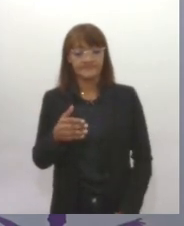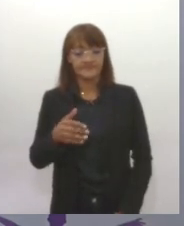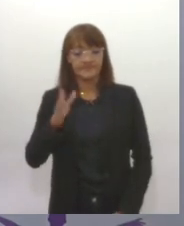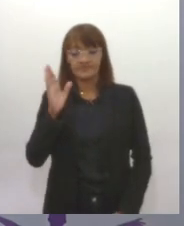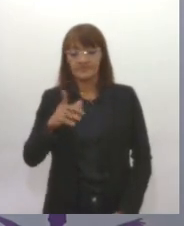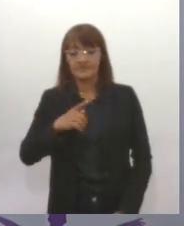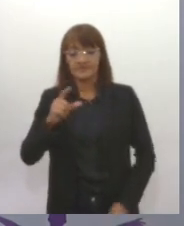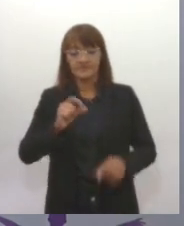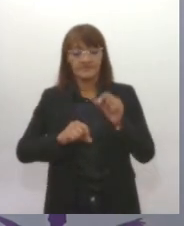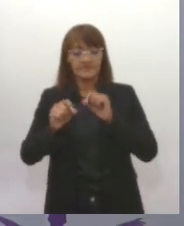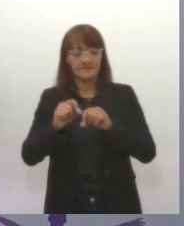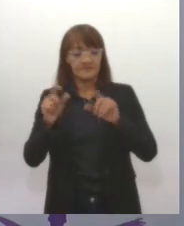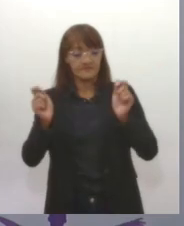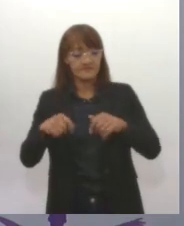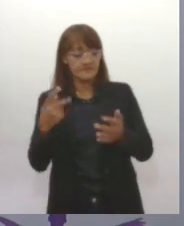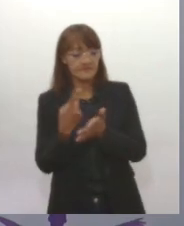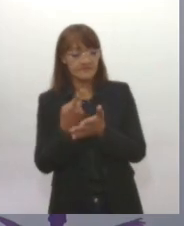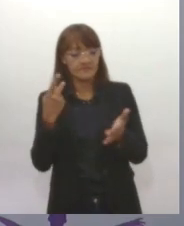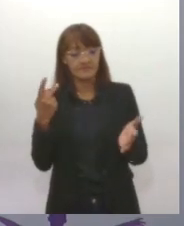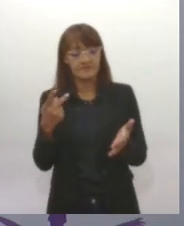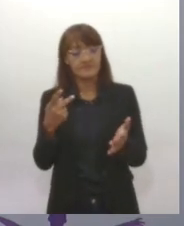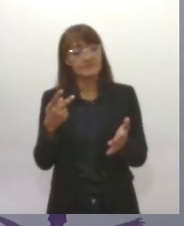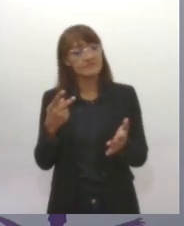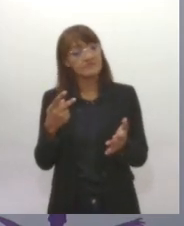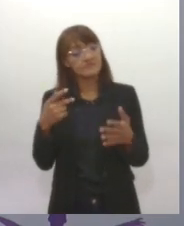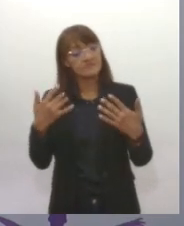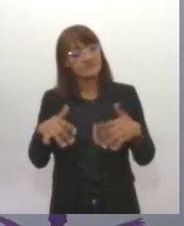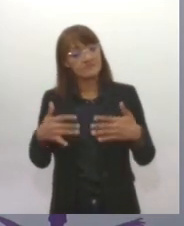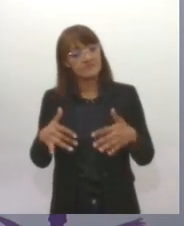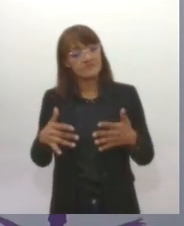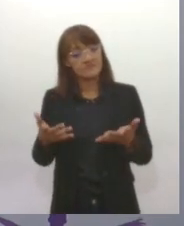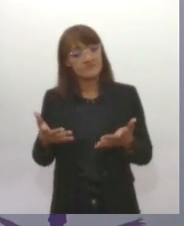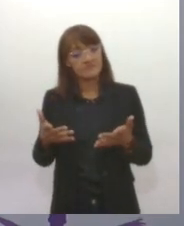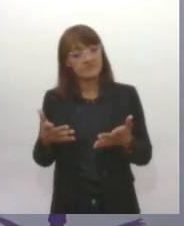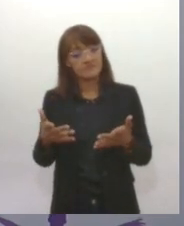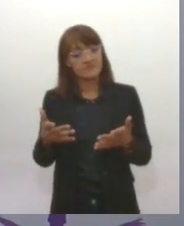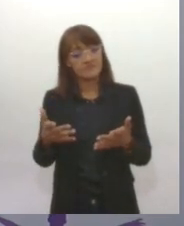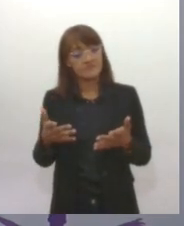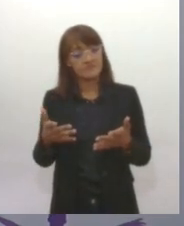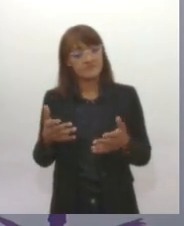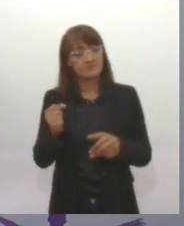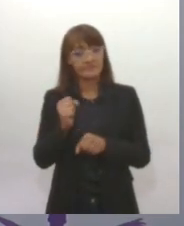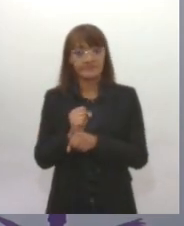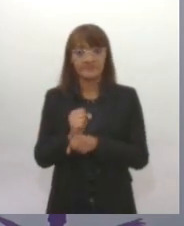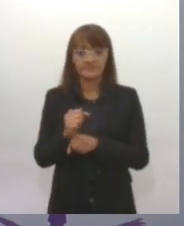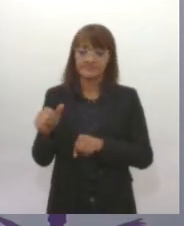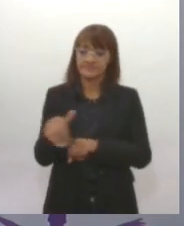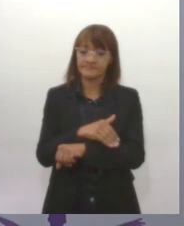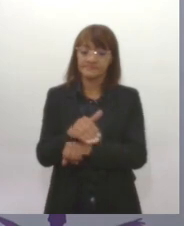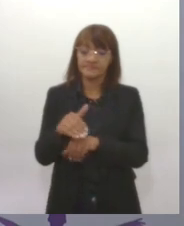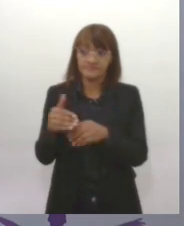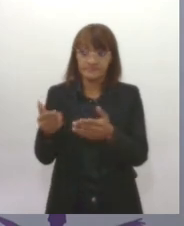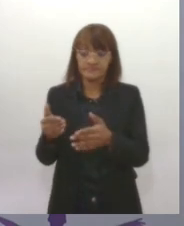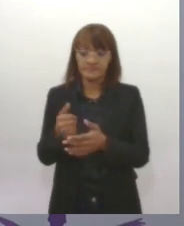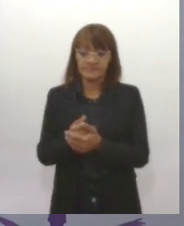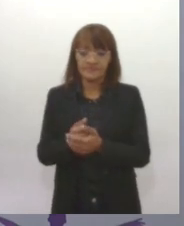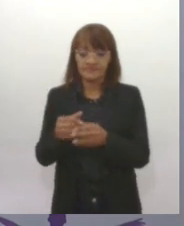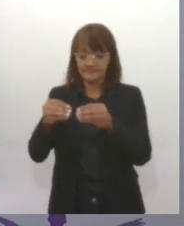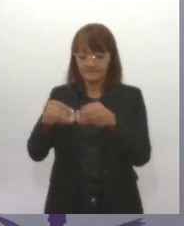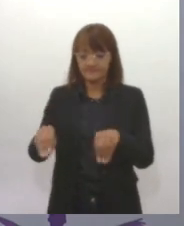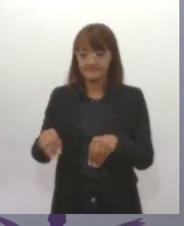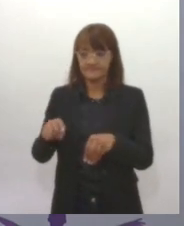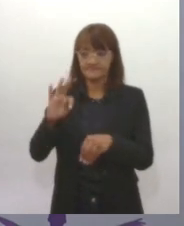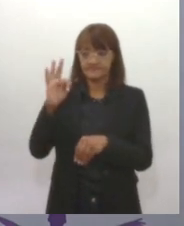acabe, né, com esse desvio que foi feito na estrada vicinal, e aí, né, venham prejudicar todos os comerciantes, né, que